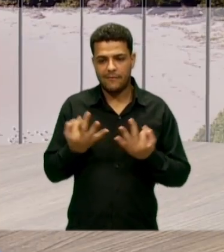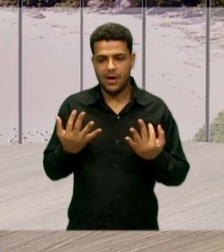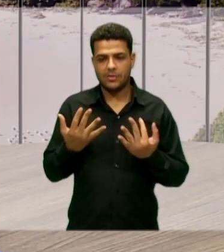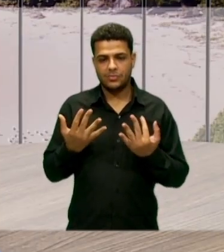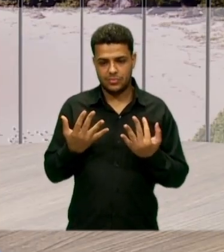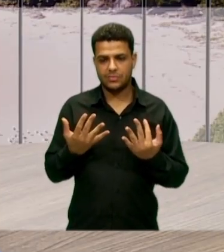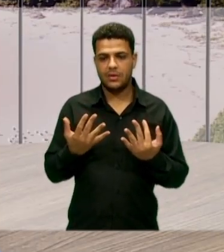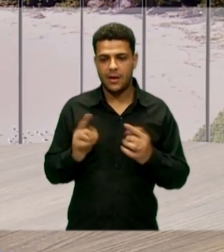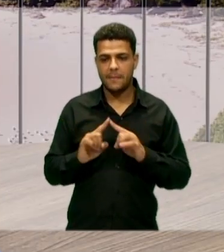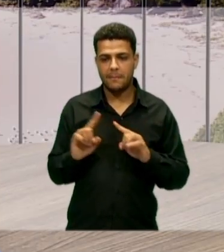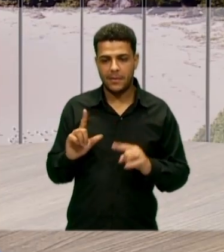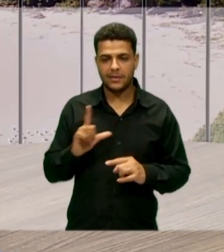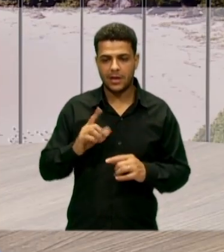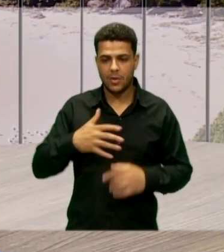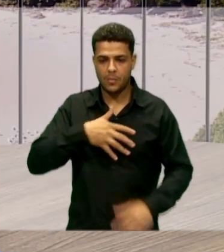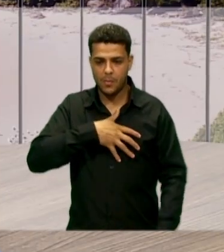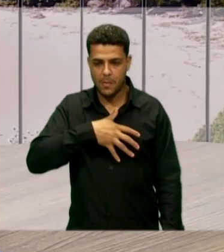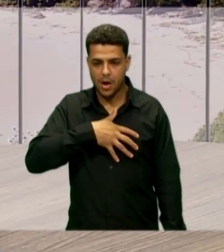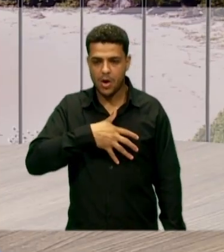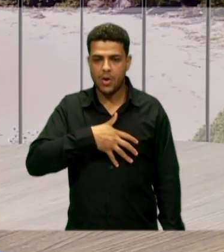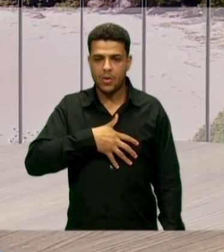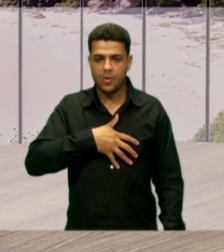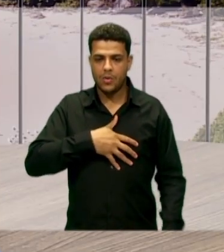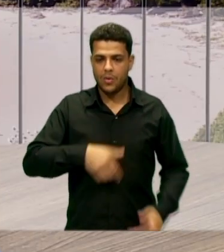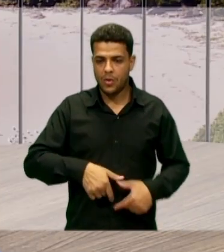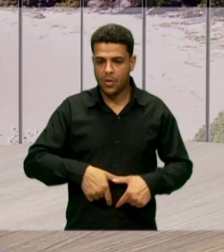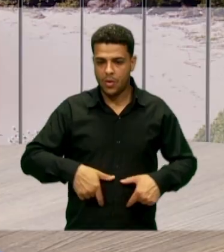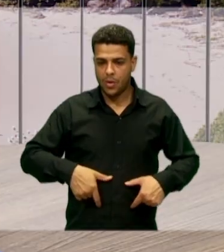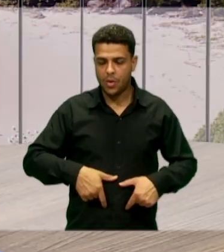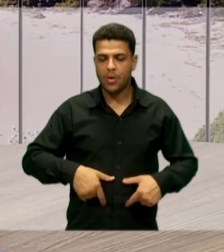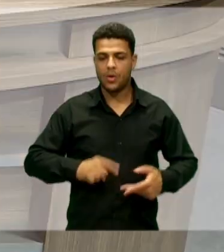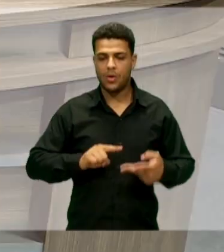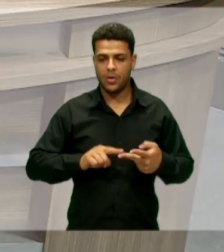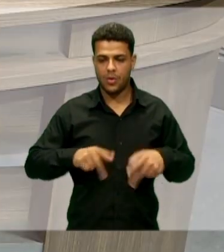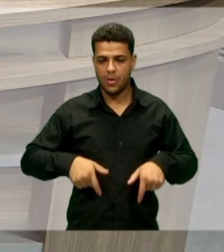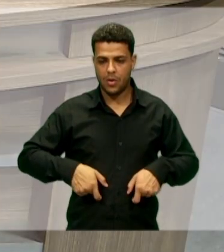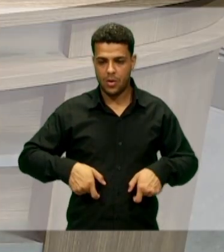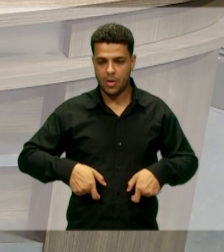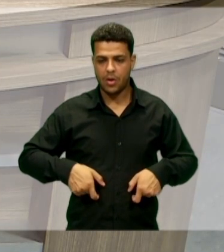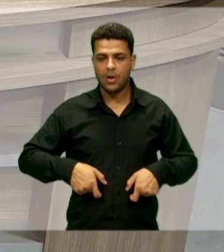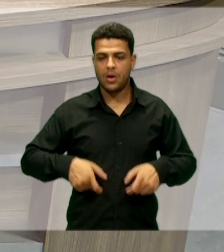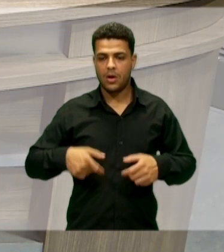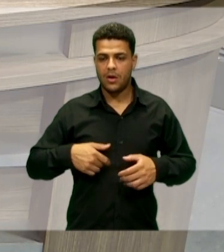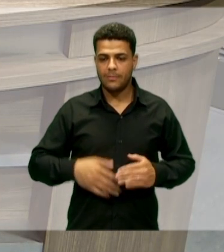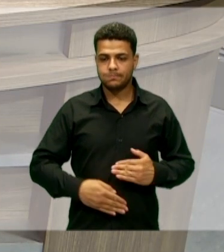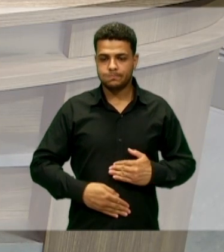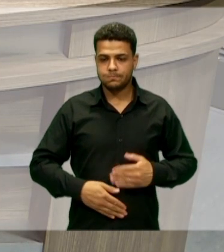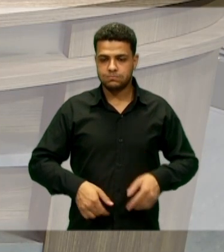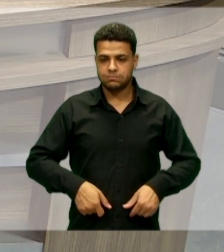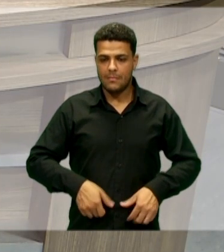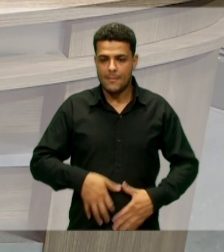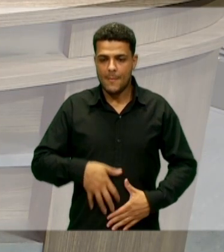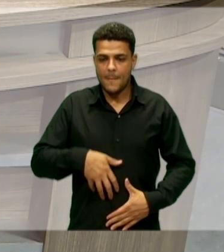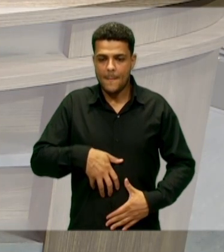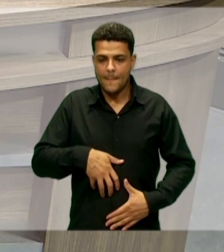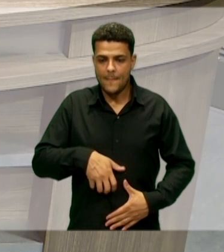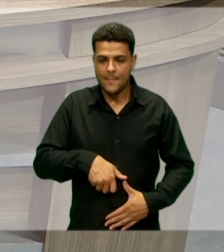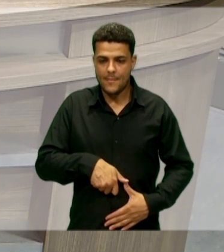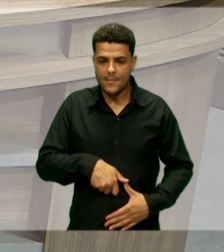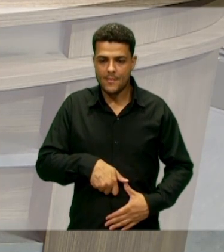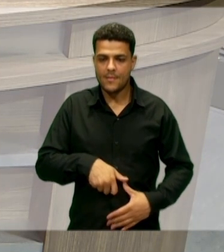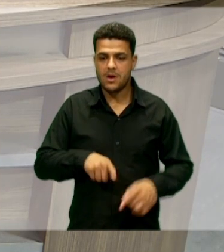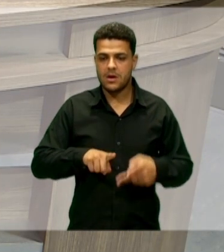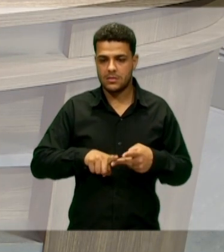de câncer, mas como eu te falei, pulmão, colo uterino, mama, câncer de bexiga, câncer gástrico.